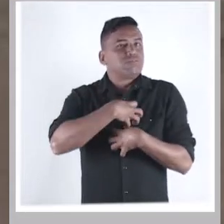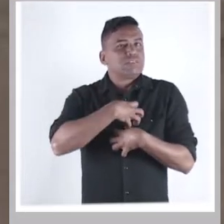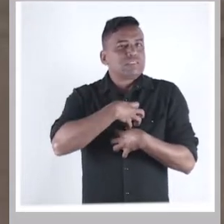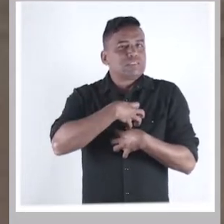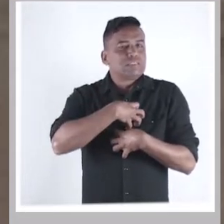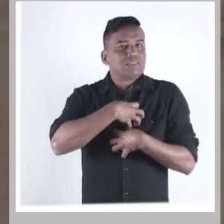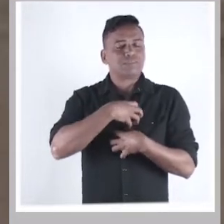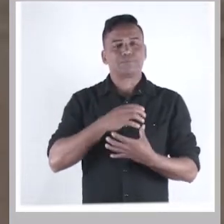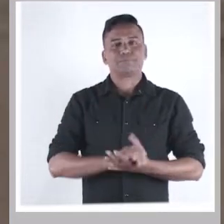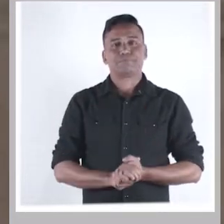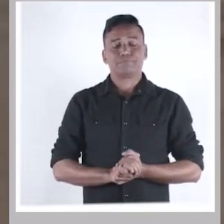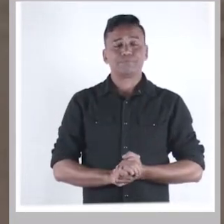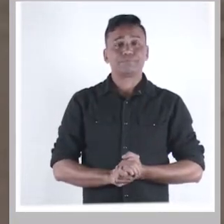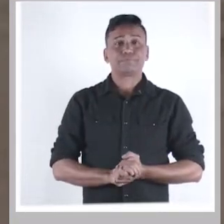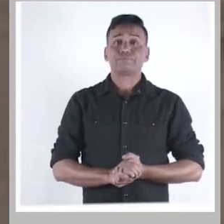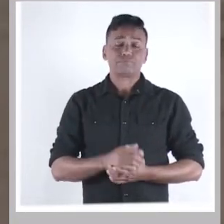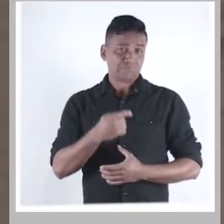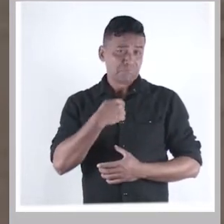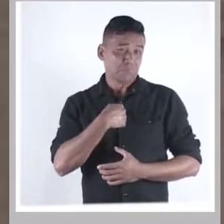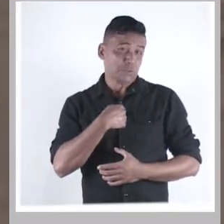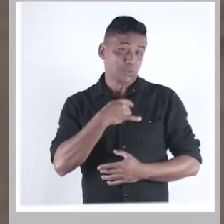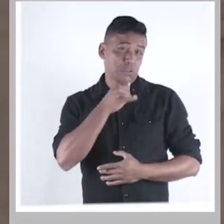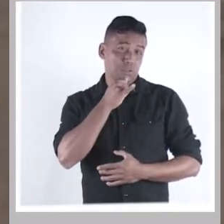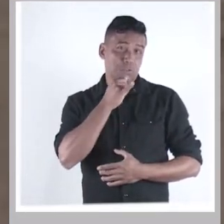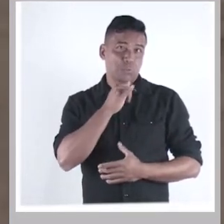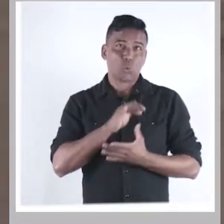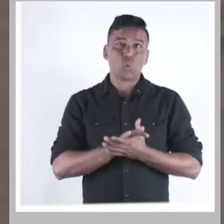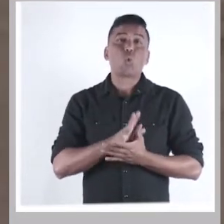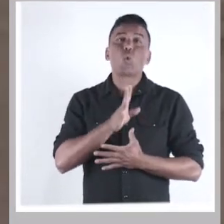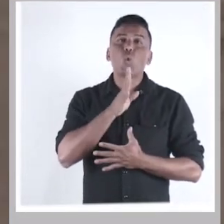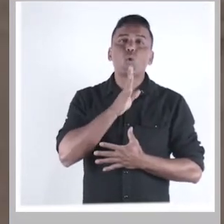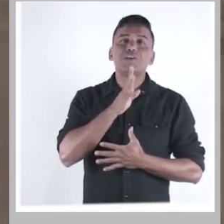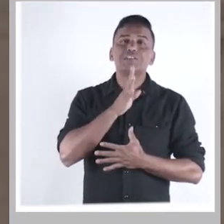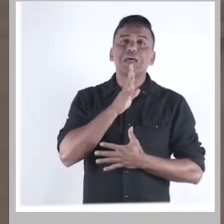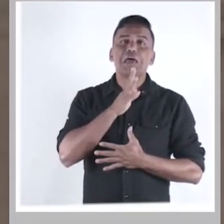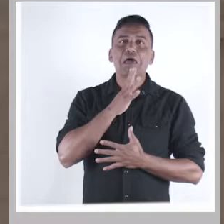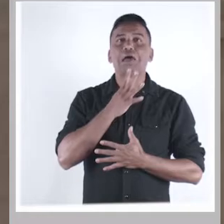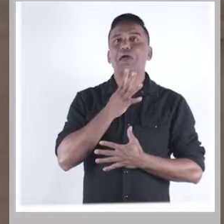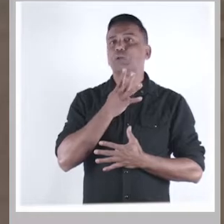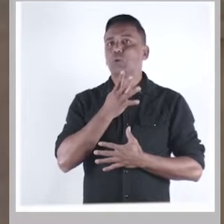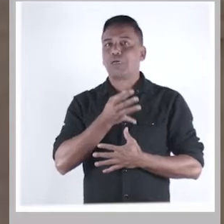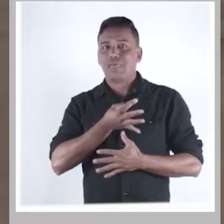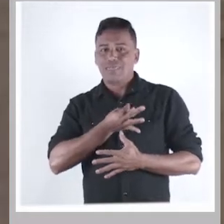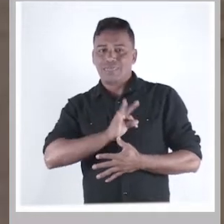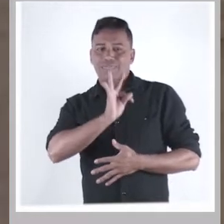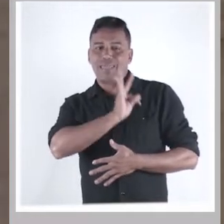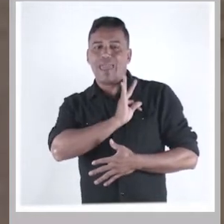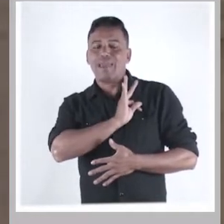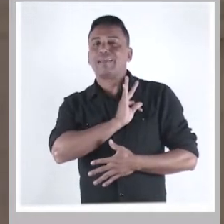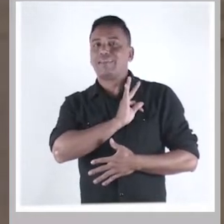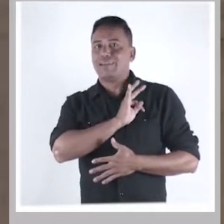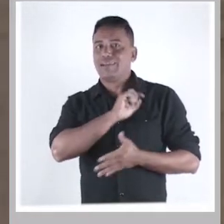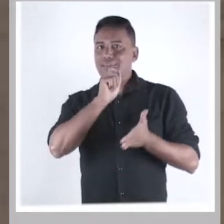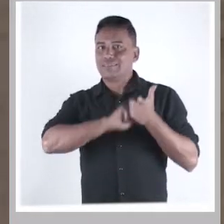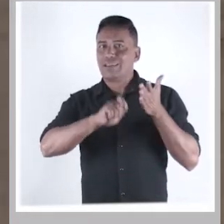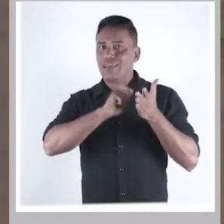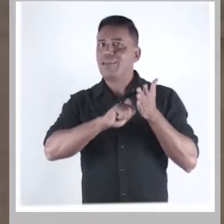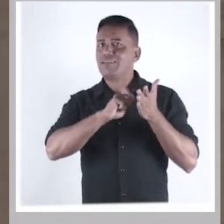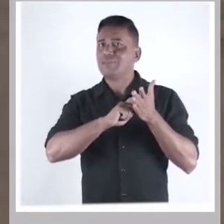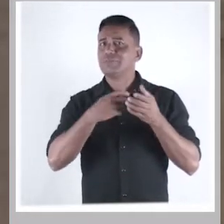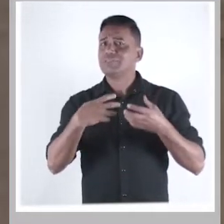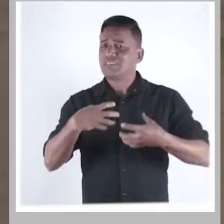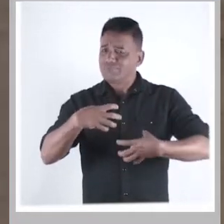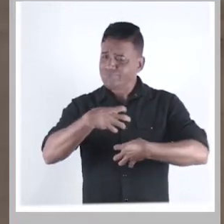né? Mas assim, eu pelo menos acho que mesmo conhecendo as técnicas, Sim. A